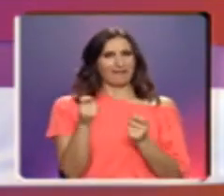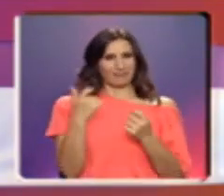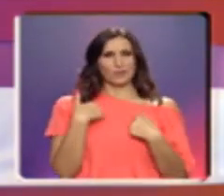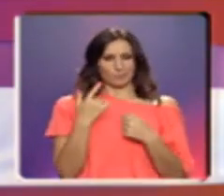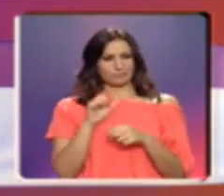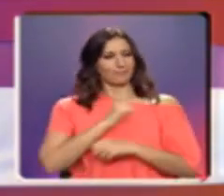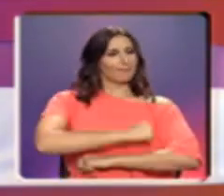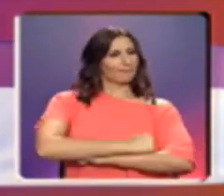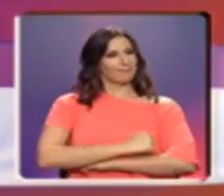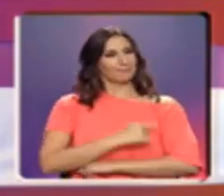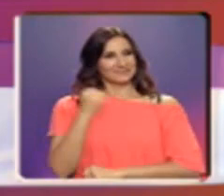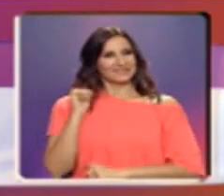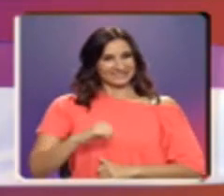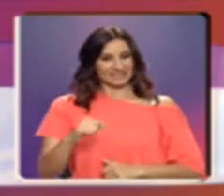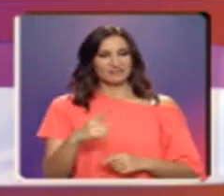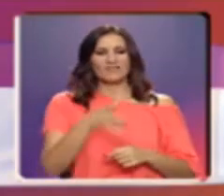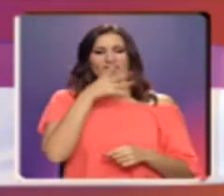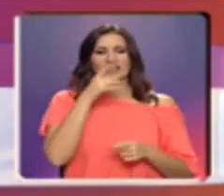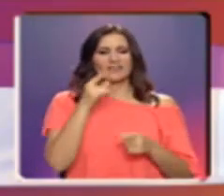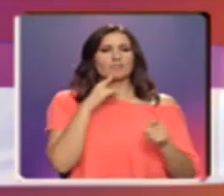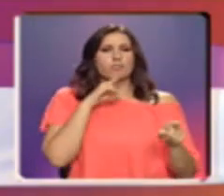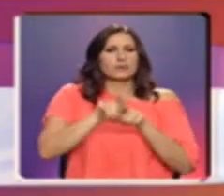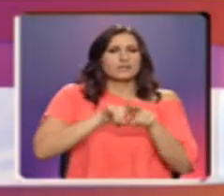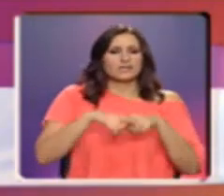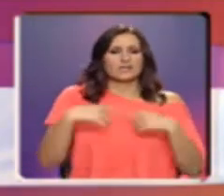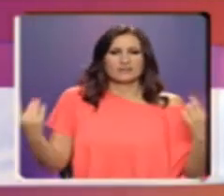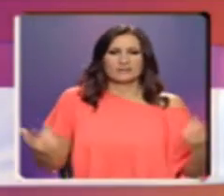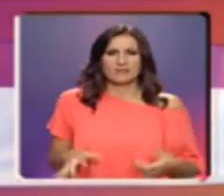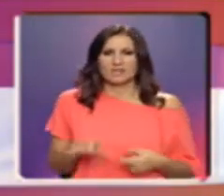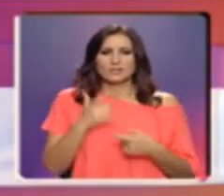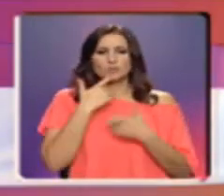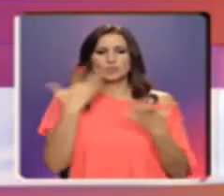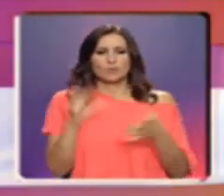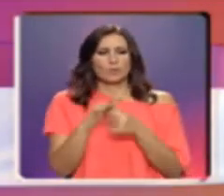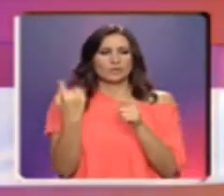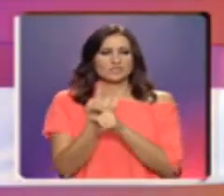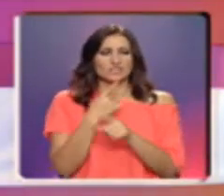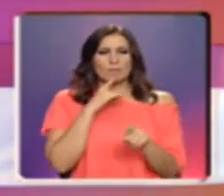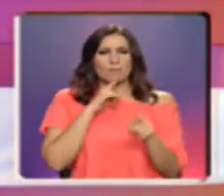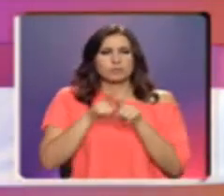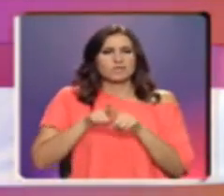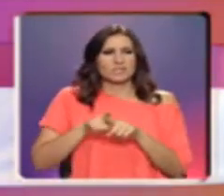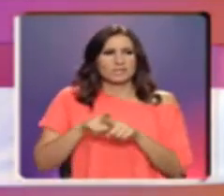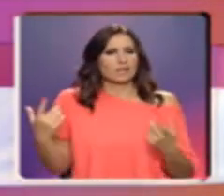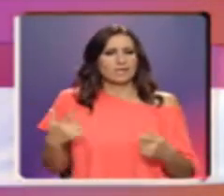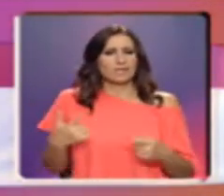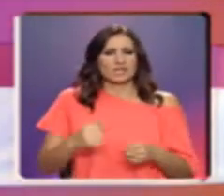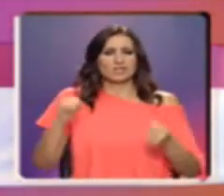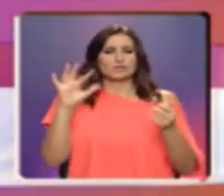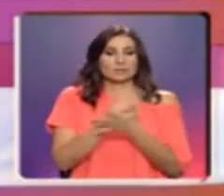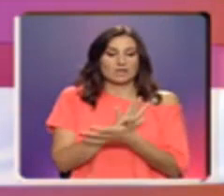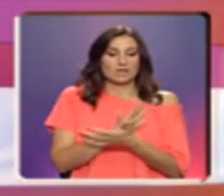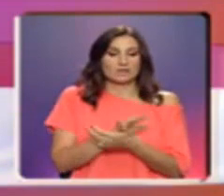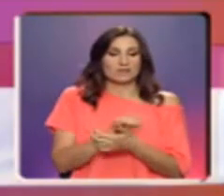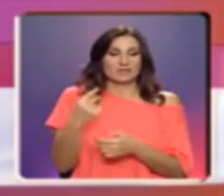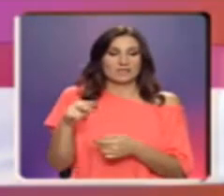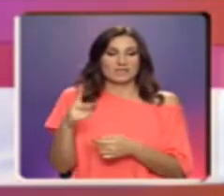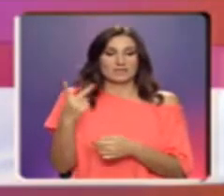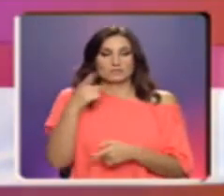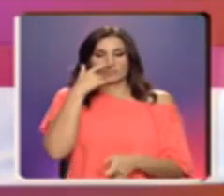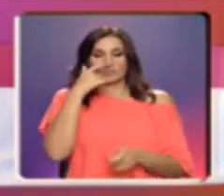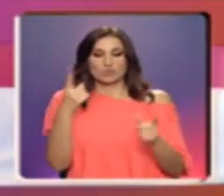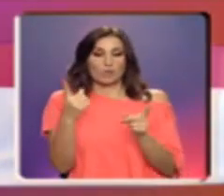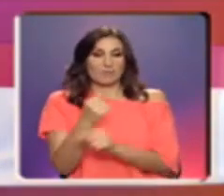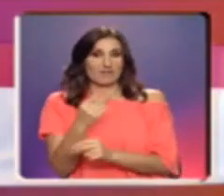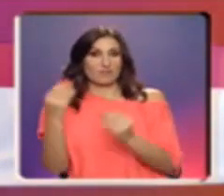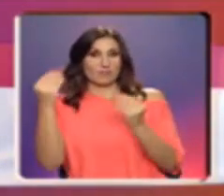Era um bocadinho por aí. Mas discursava sobre o quê? Nesta tudo, altura? Sobre a política, sobre factos políticos. Fazia jornais, que tinha dois grandes compradores, que eram os meus